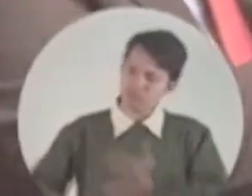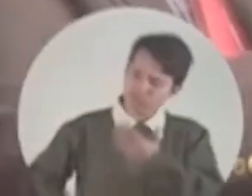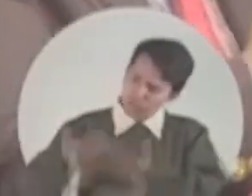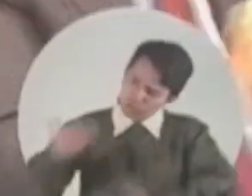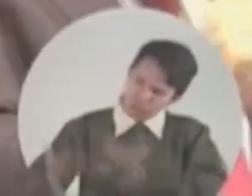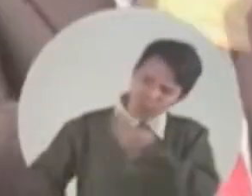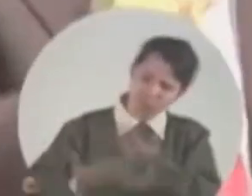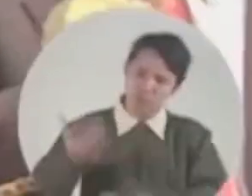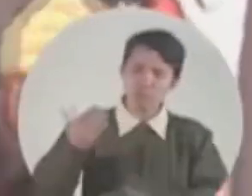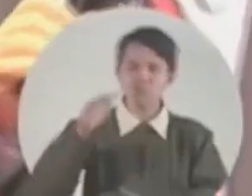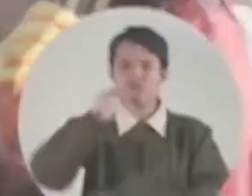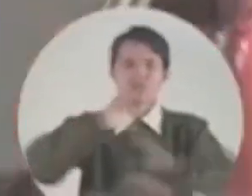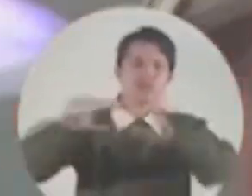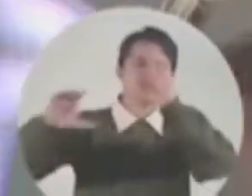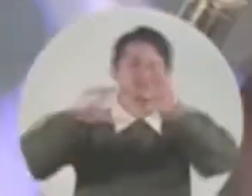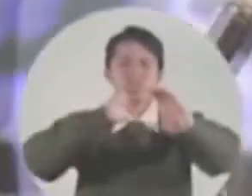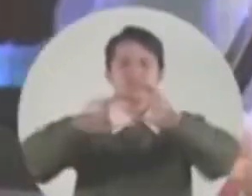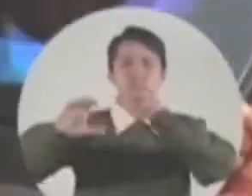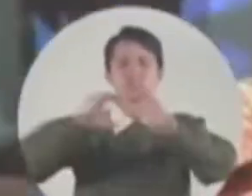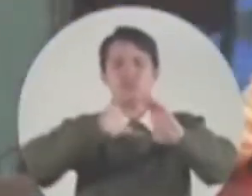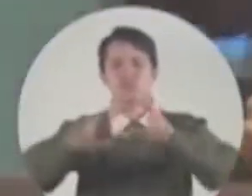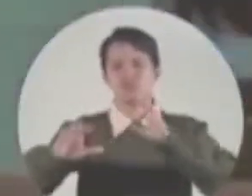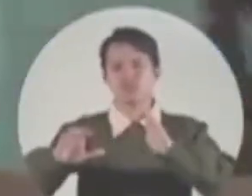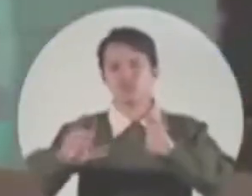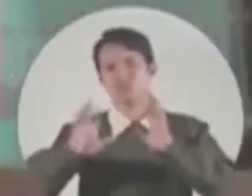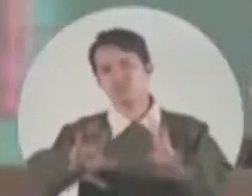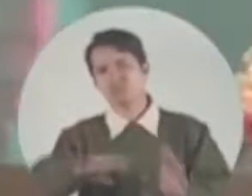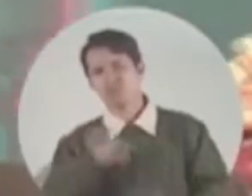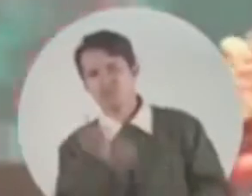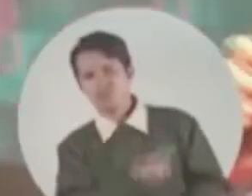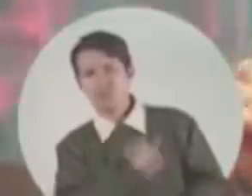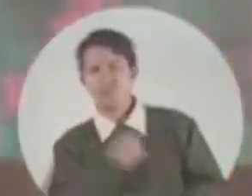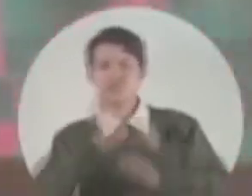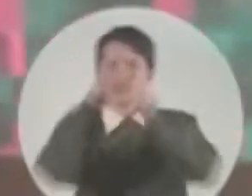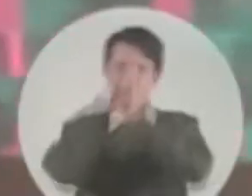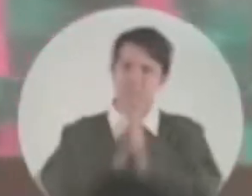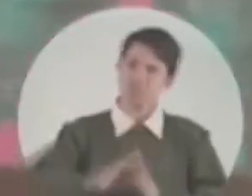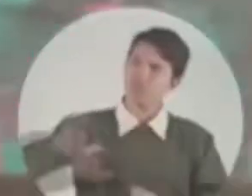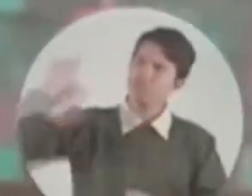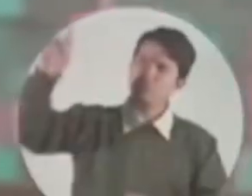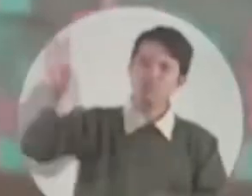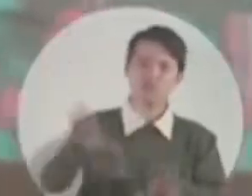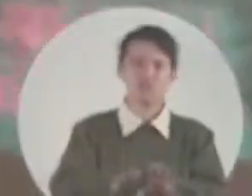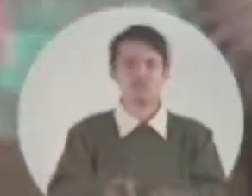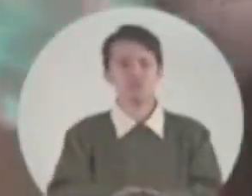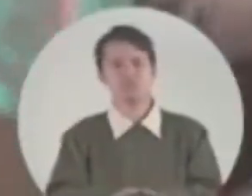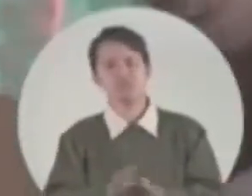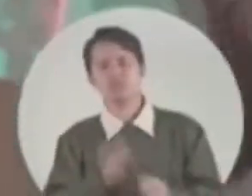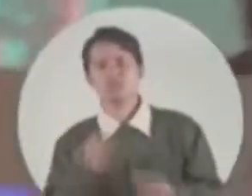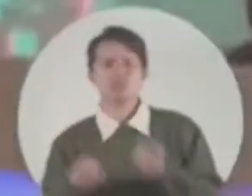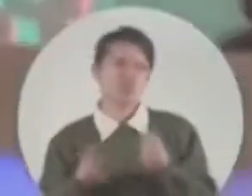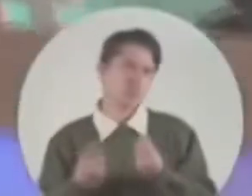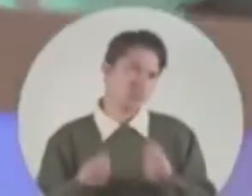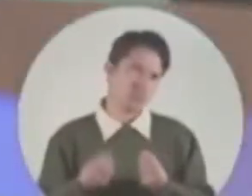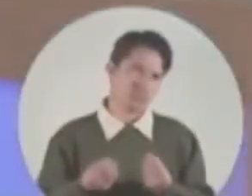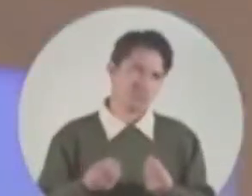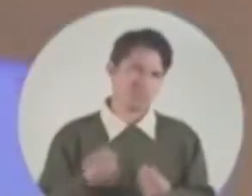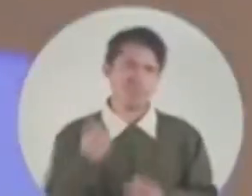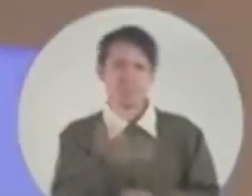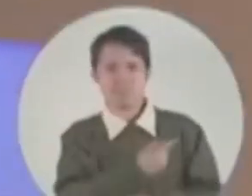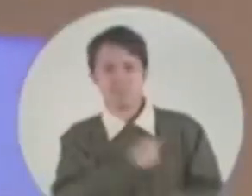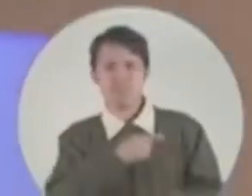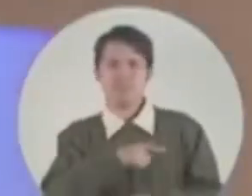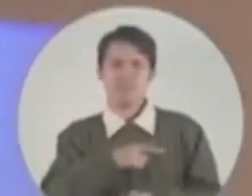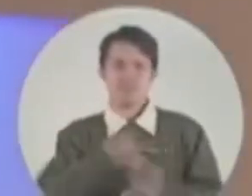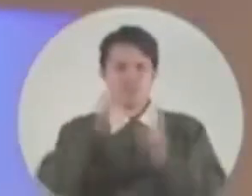não apenas com o nosso serviço, com a nossa canção, mas nós adoramos a Deus, meus queridos, e